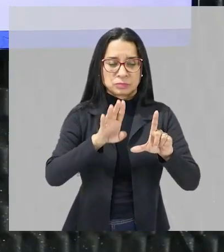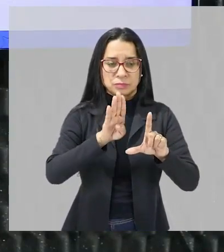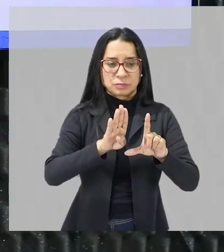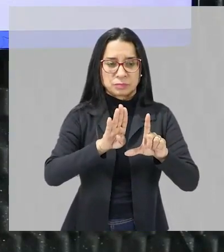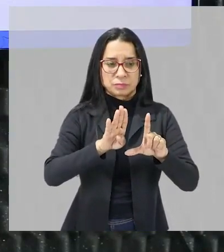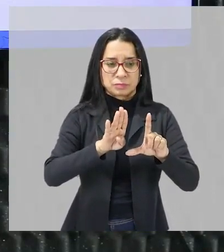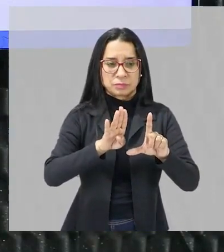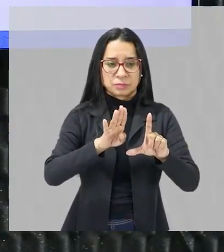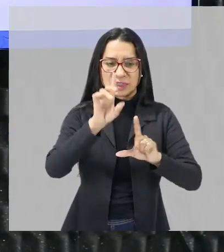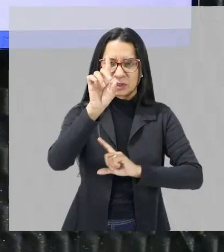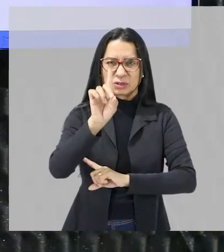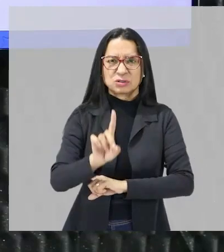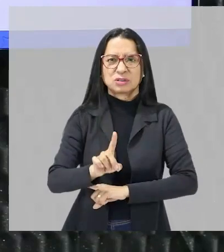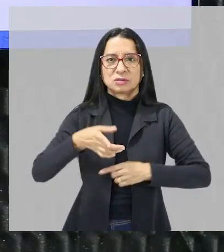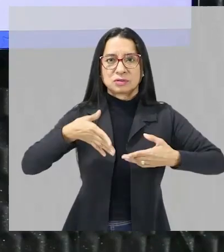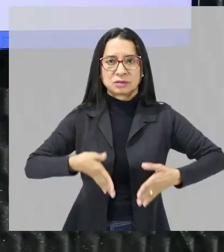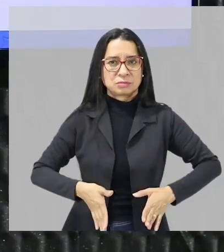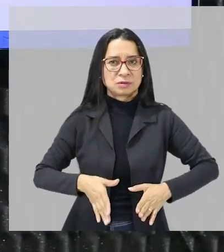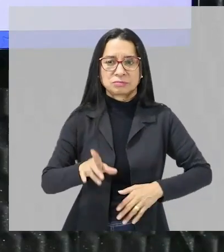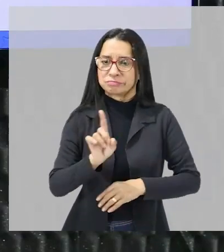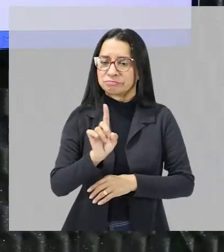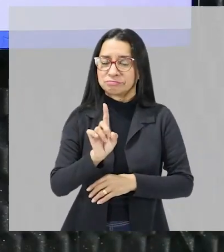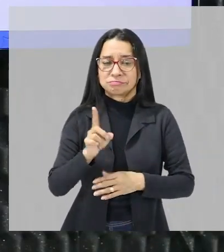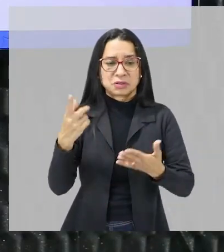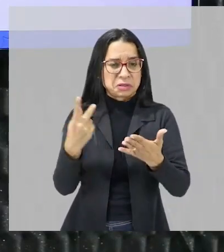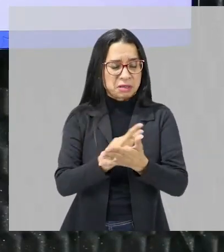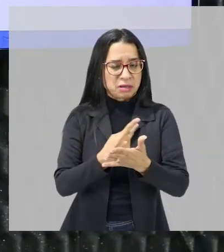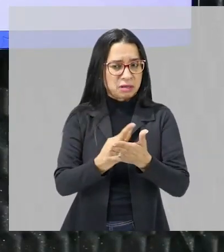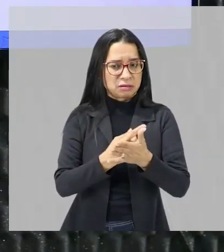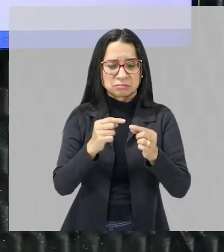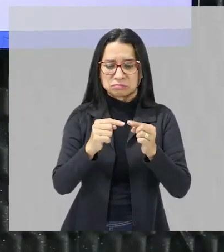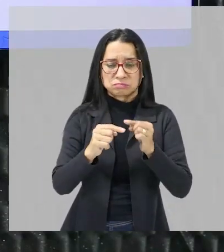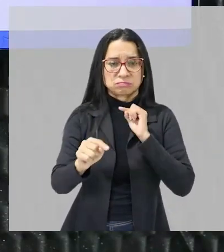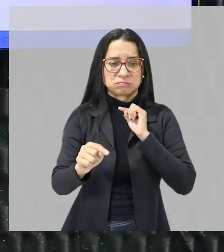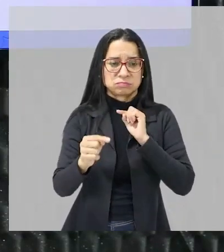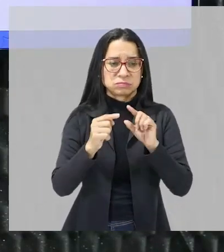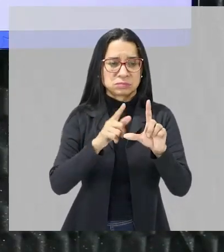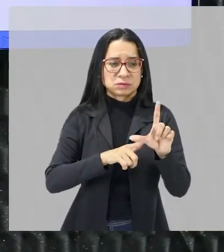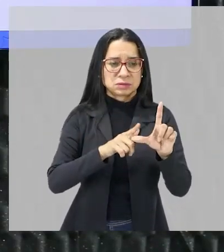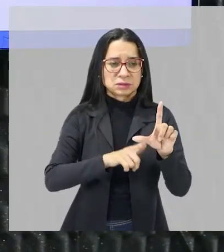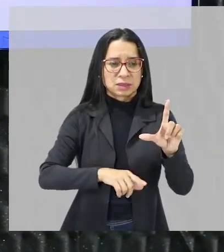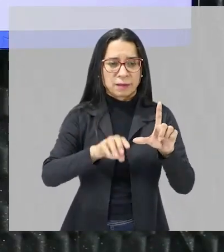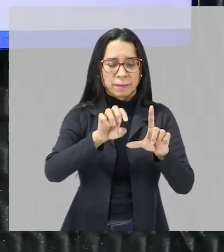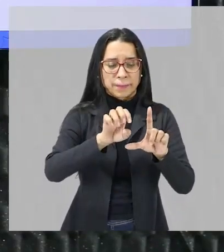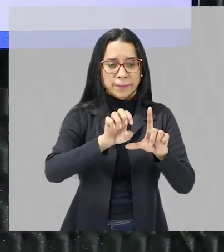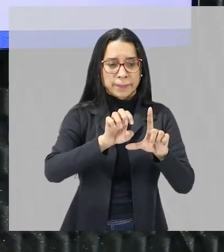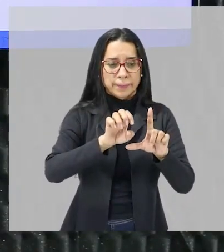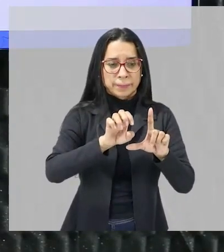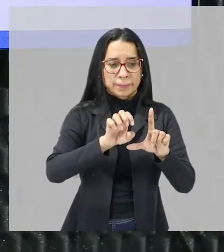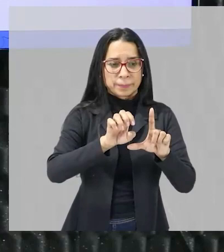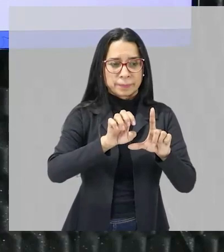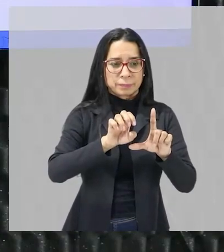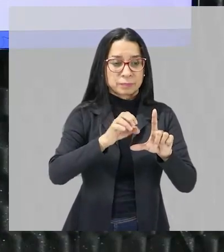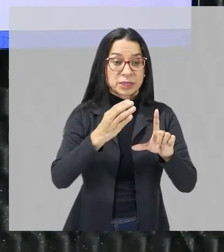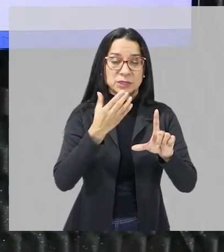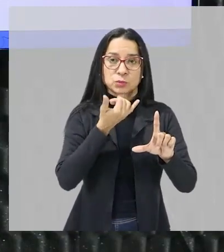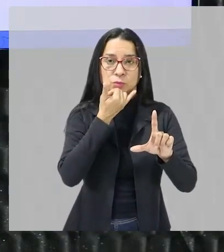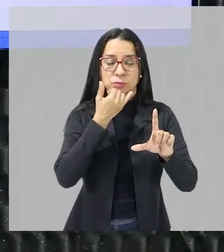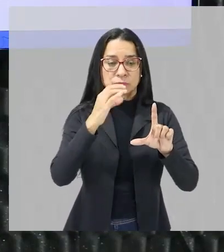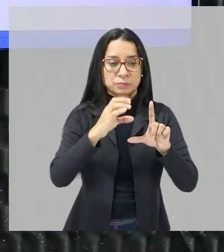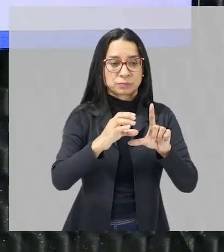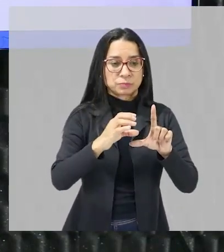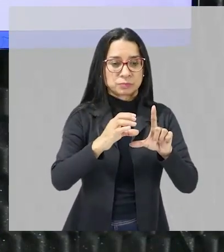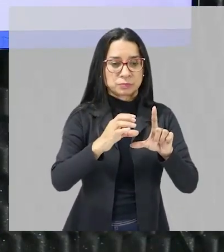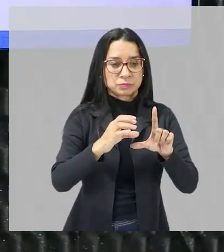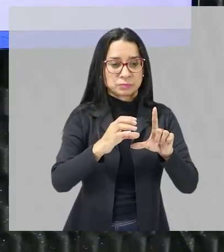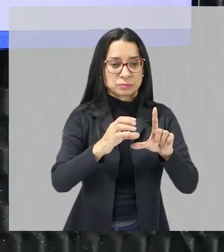assim? Não tem nada a ver com isso, né? A gente está vendo uma outra coisa. Ela enfraquece a eficácia da legislação. É questão